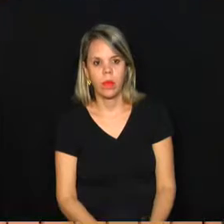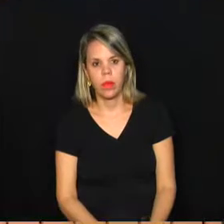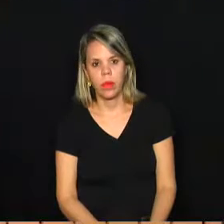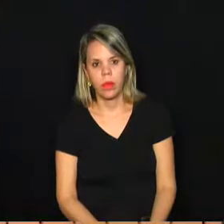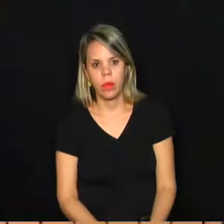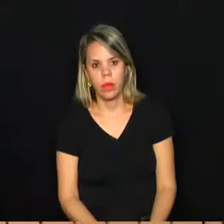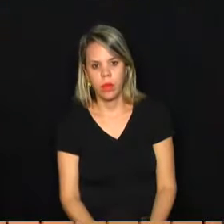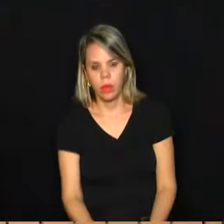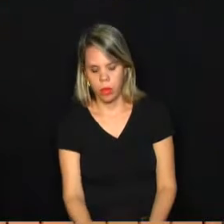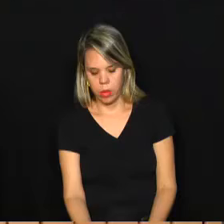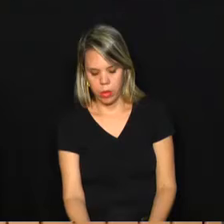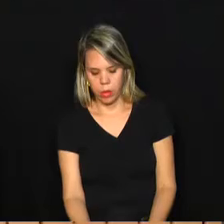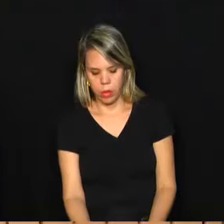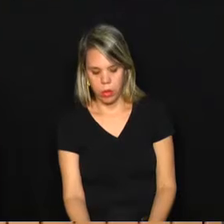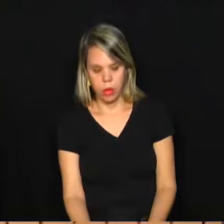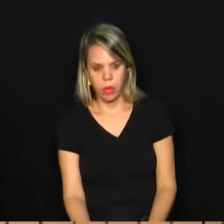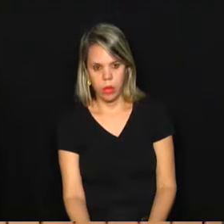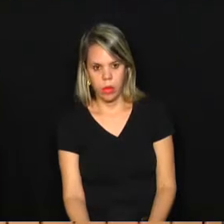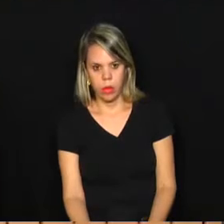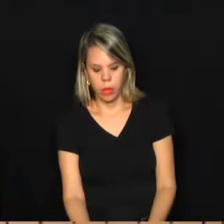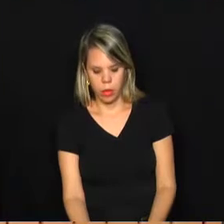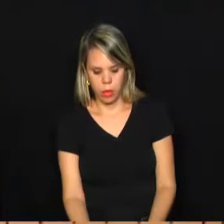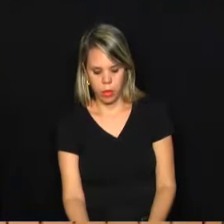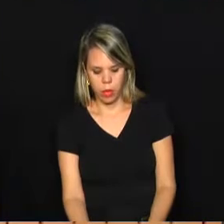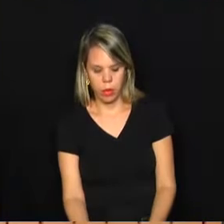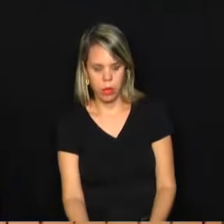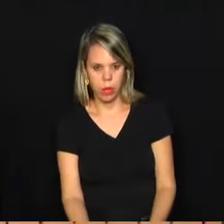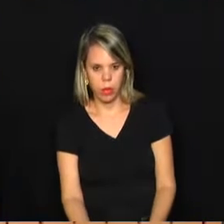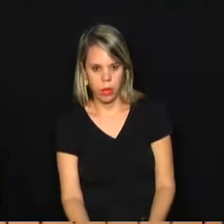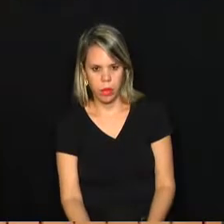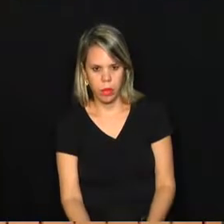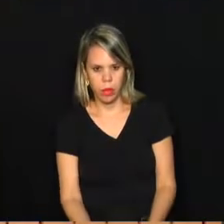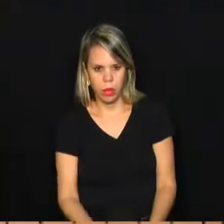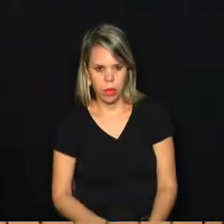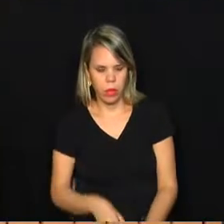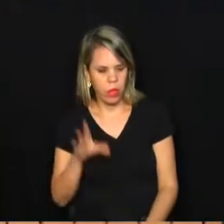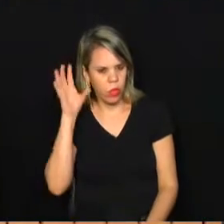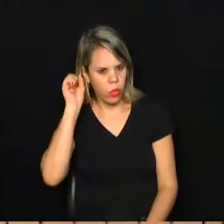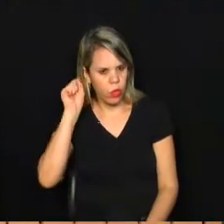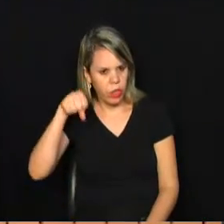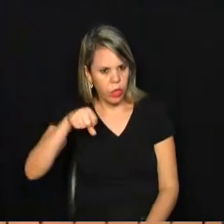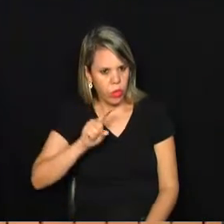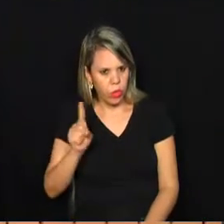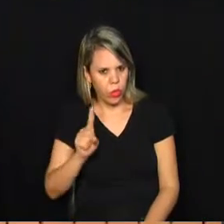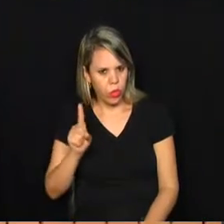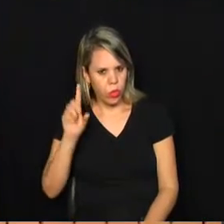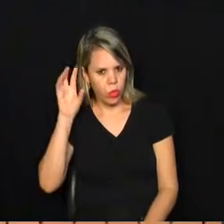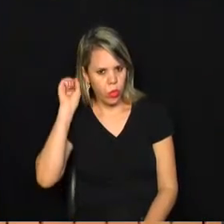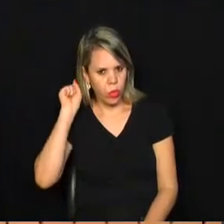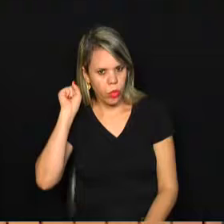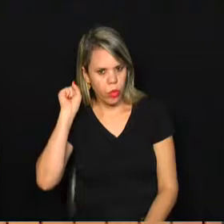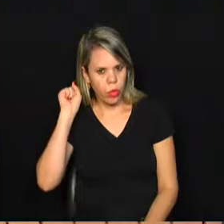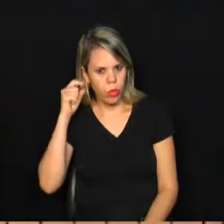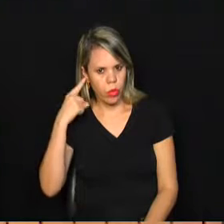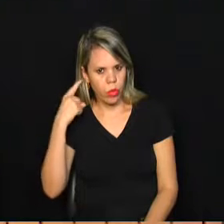Não? Você consegue me ouvir? Faz sim ou não? Sim, ele consegue me ouvir.